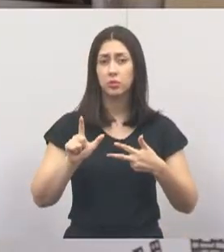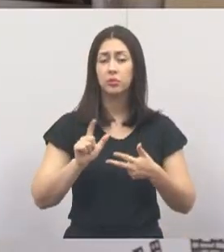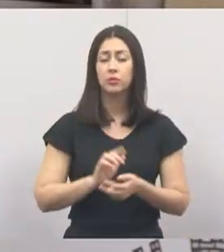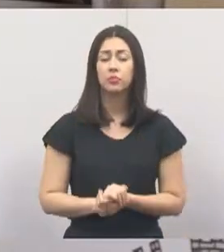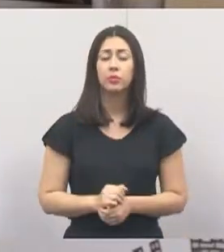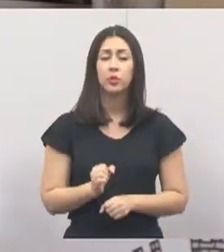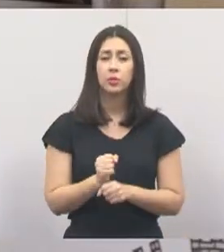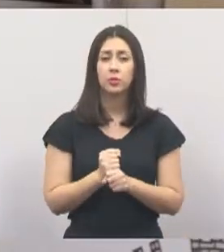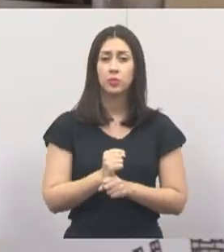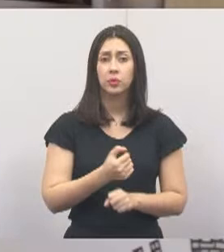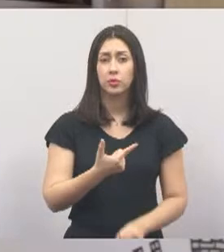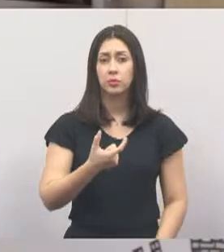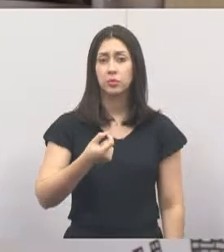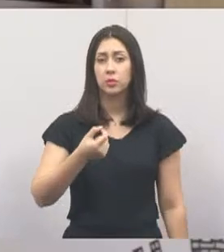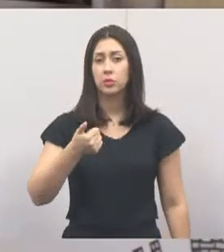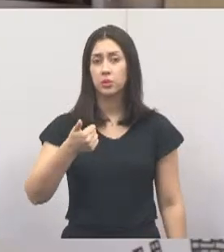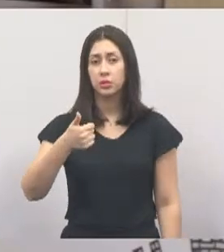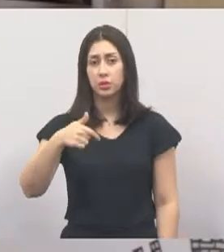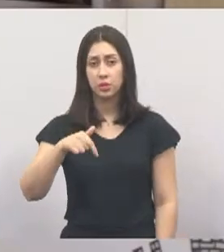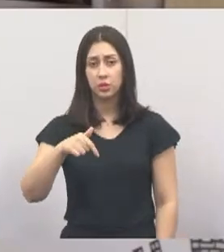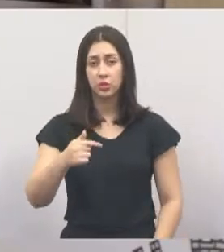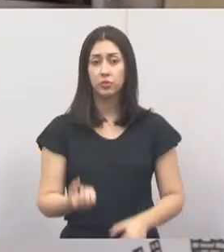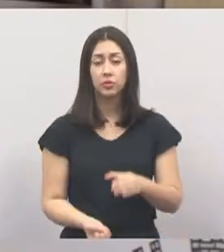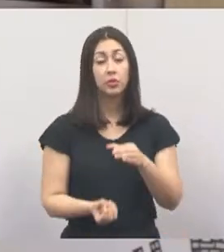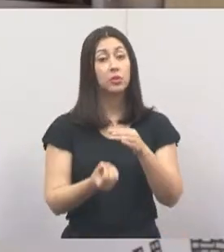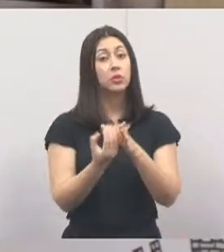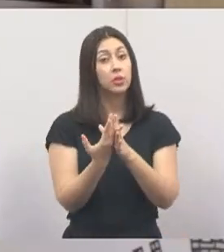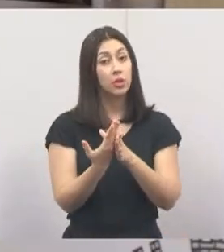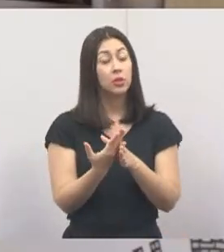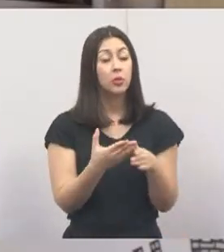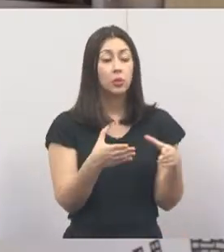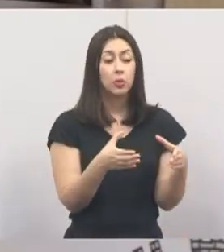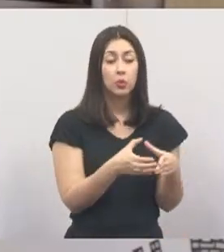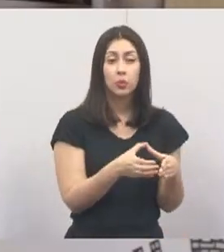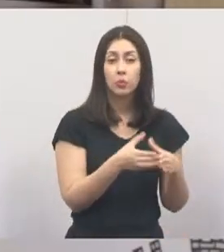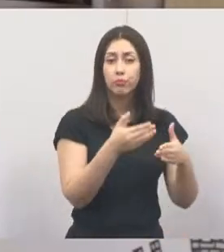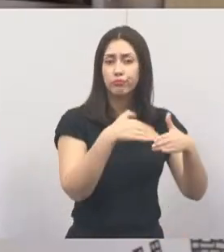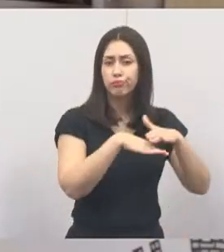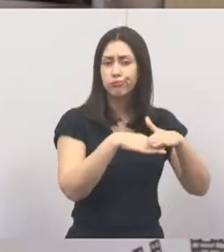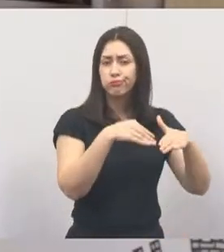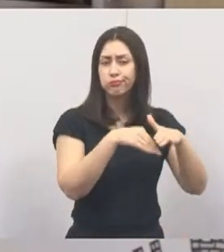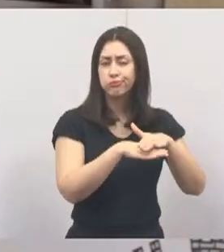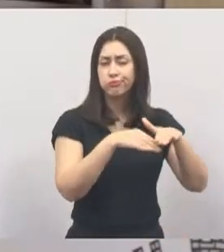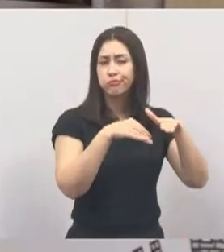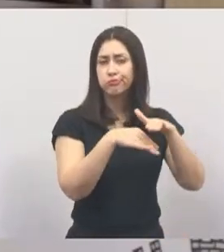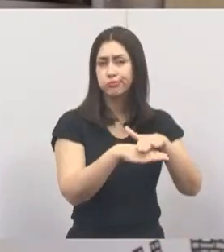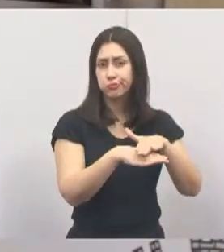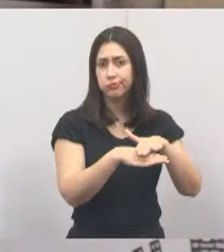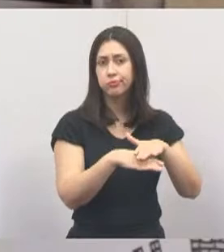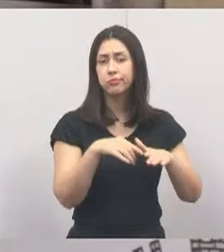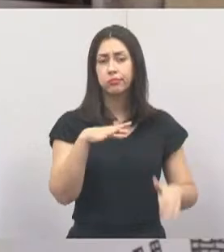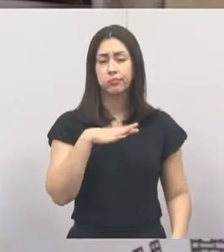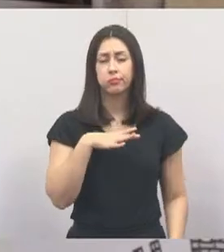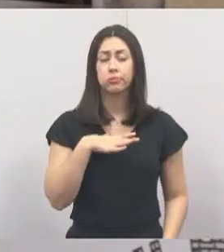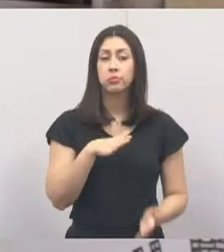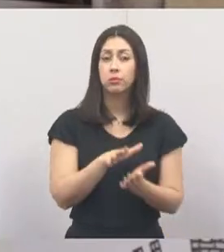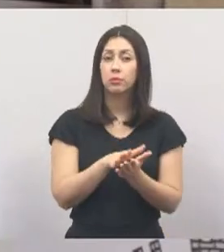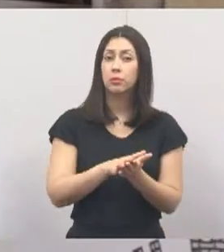Em 2017, foi criado o Arquivo Público do Poder Legislativo do município de Jacareí